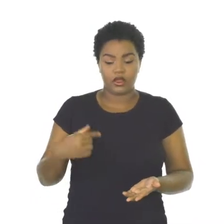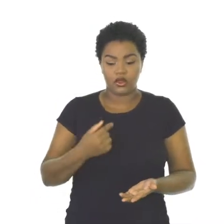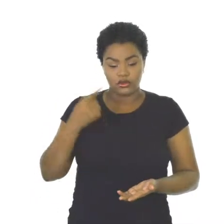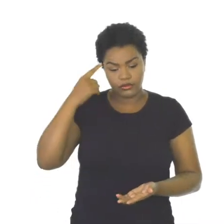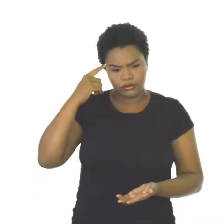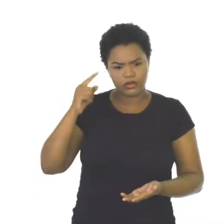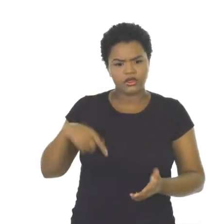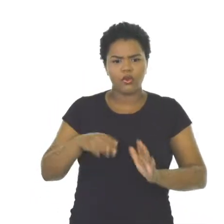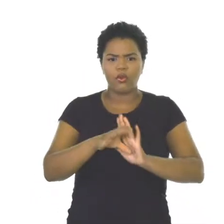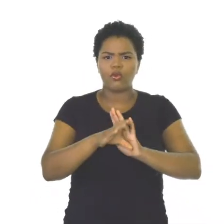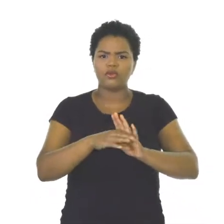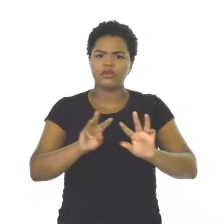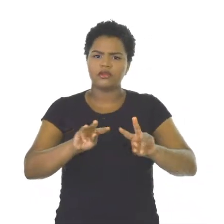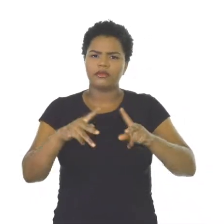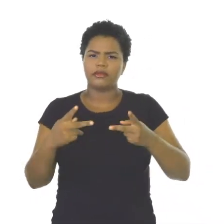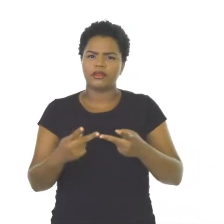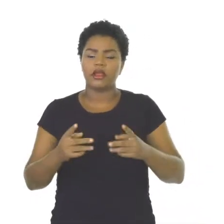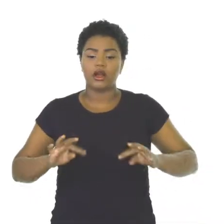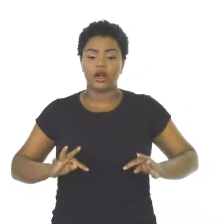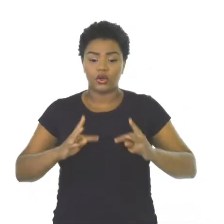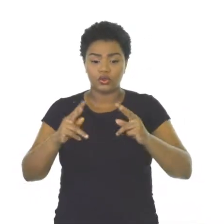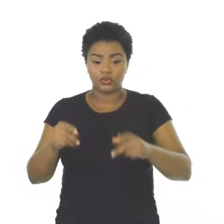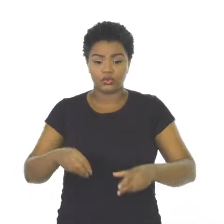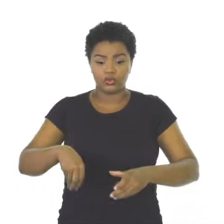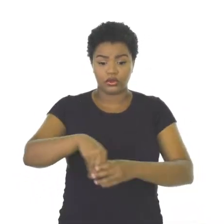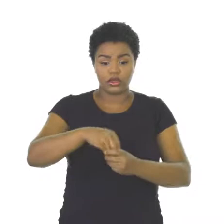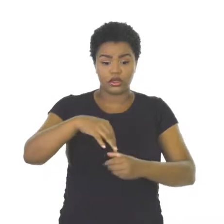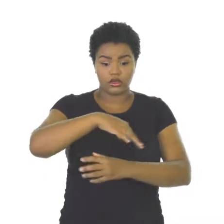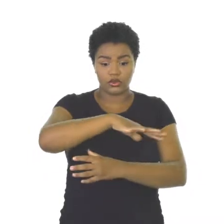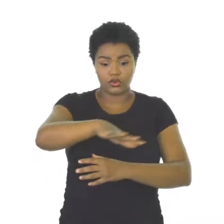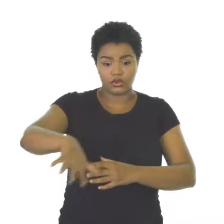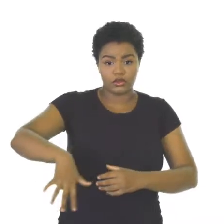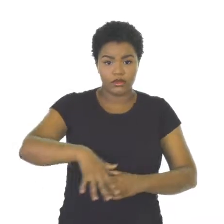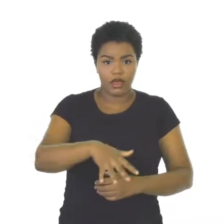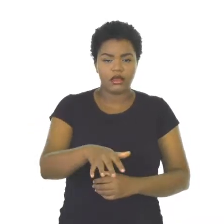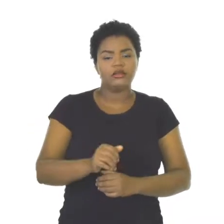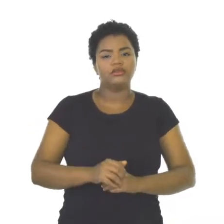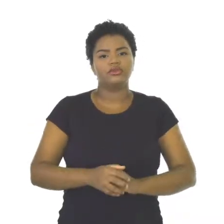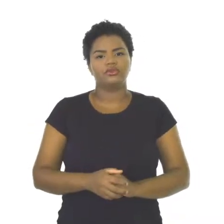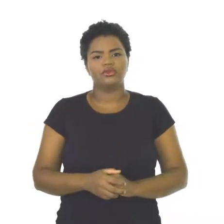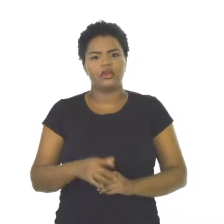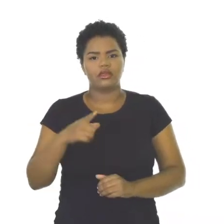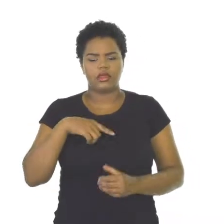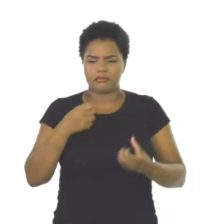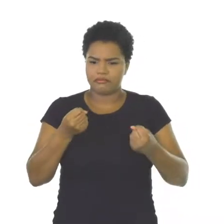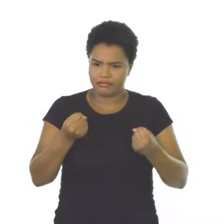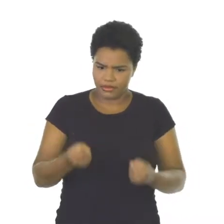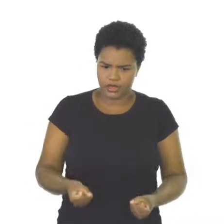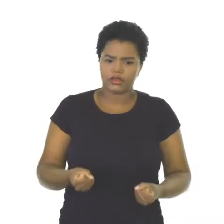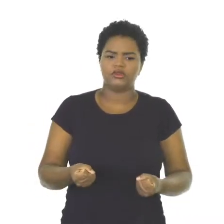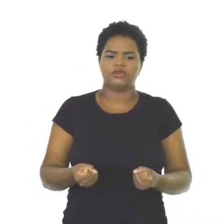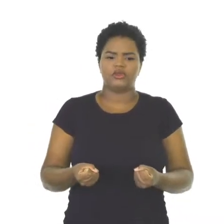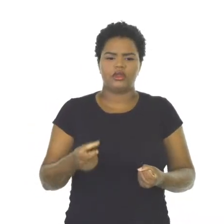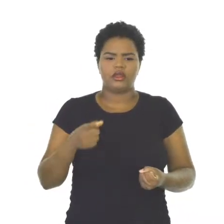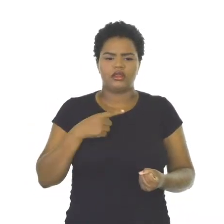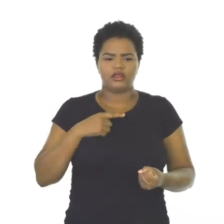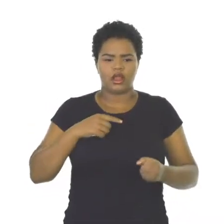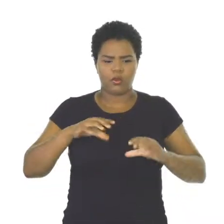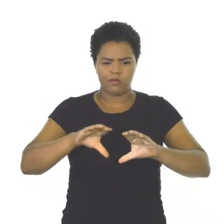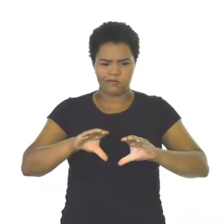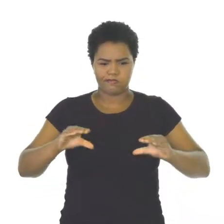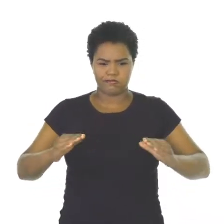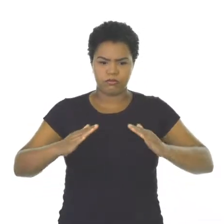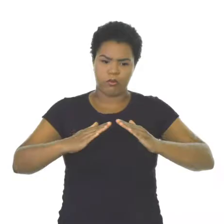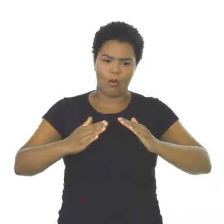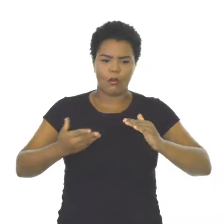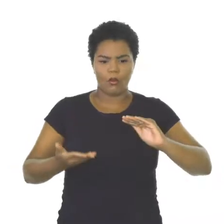definição de matéria, a gente tem que pensar que tudo que ocupa lugar no espaço tem um peso, tem uma forma, é